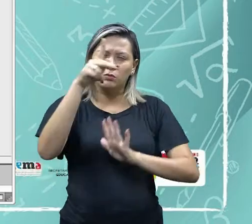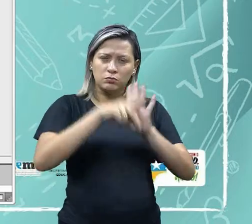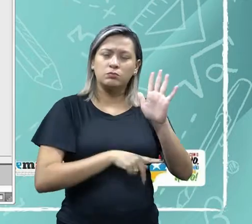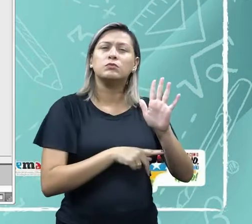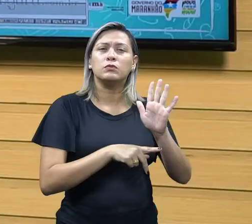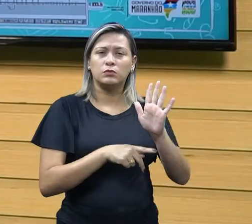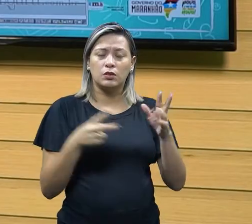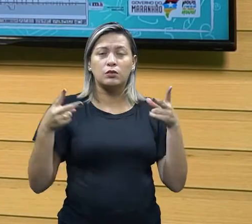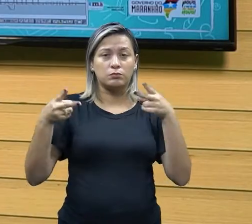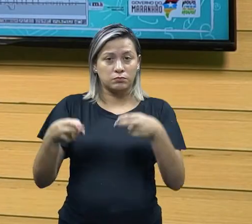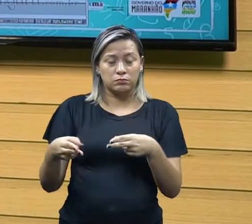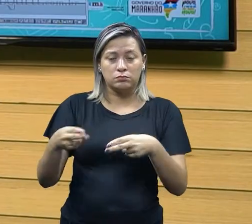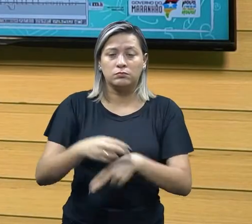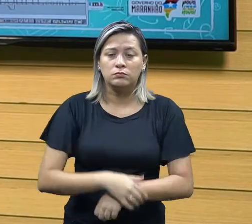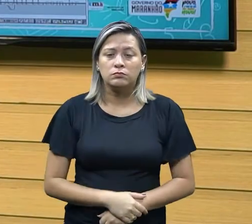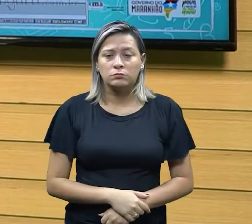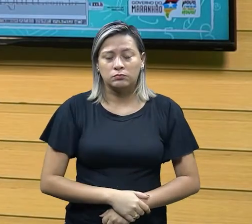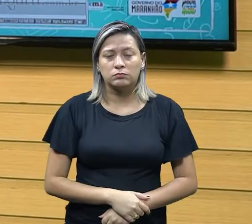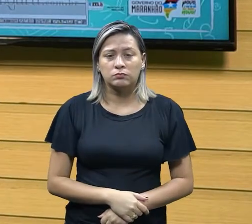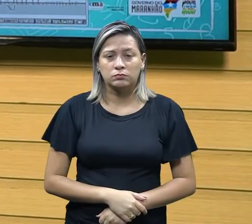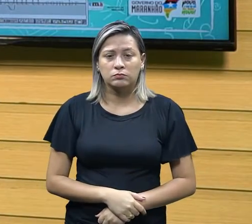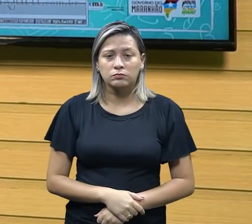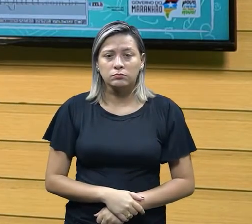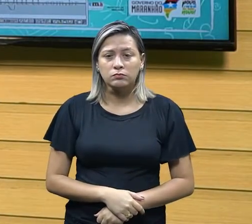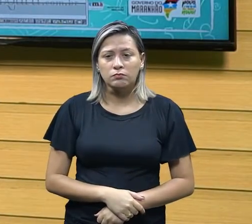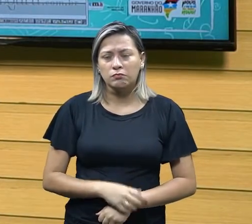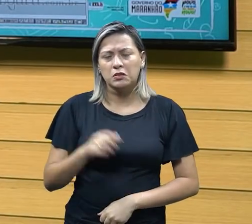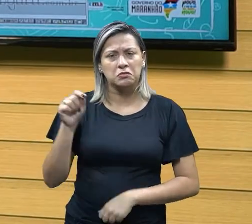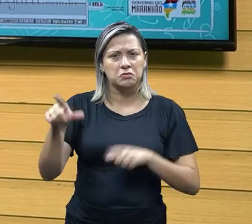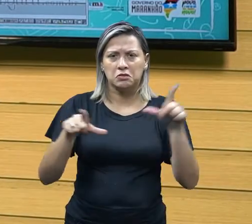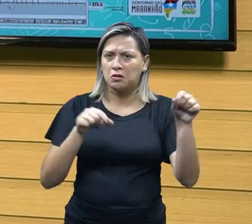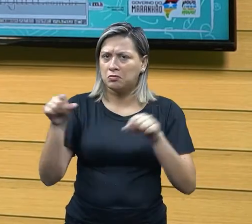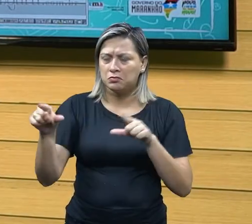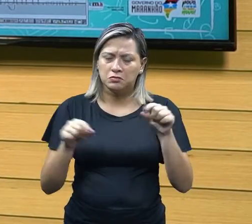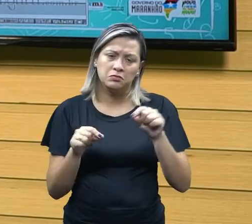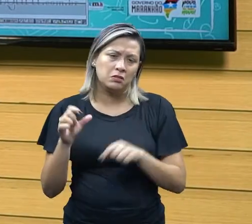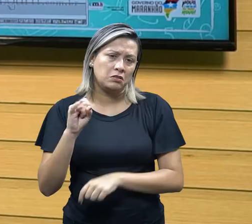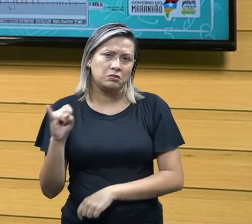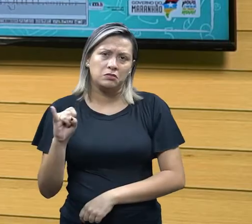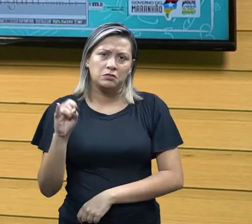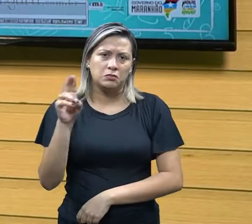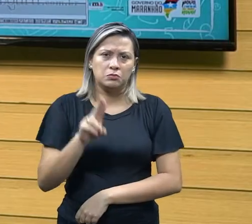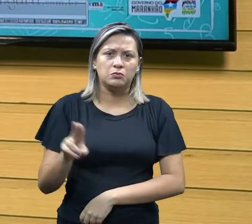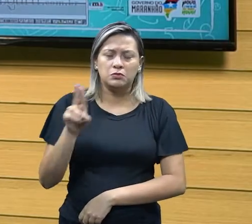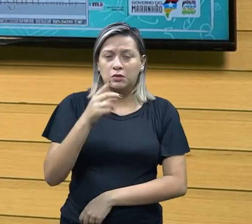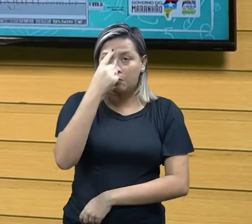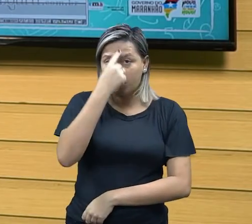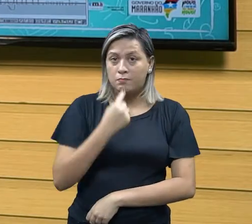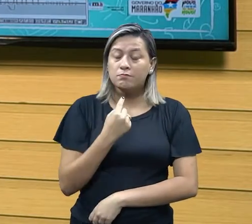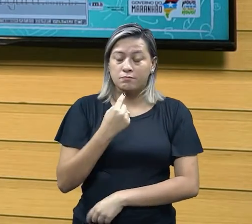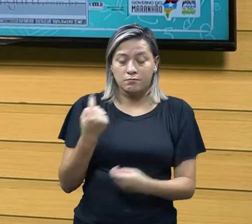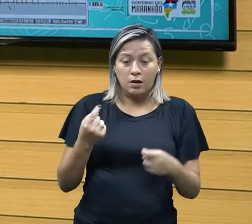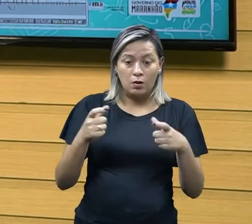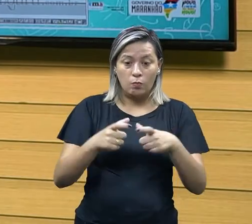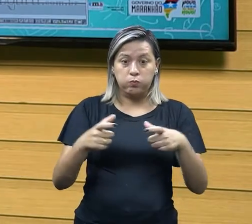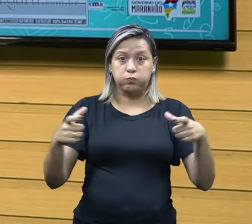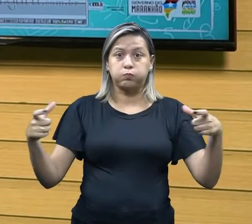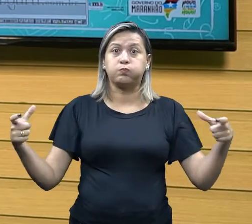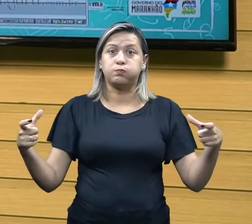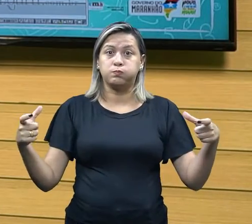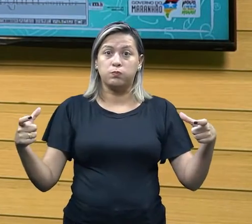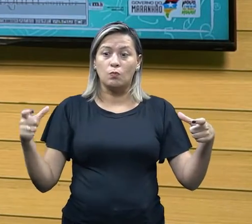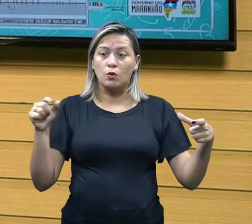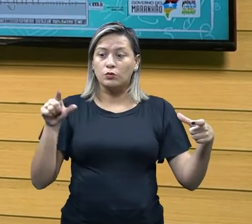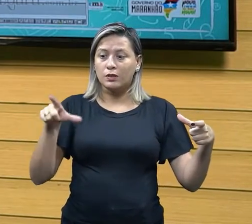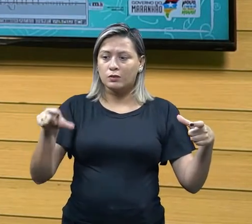projeto. Aqui é que você pode selecionar, se estiver trabalhando com uma figura muito grande, você